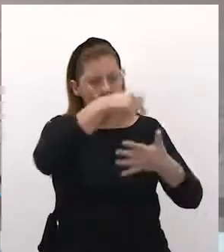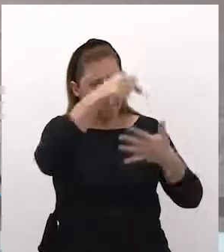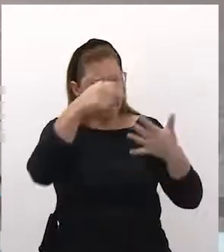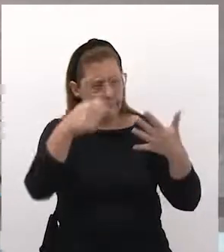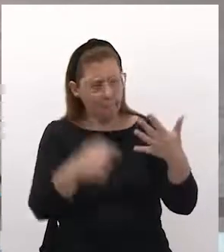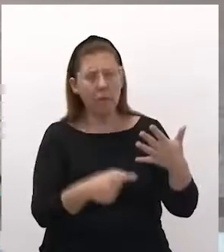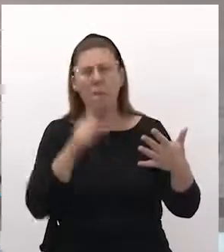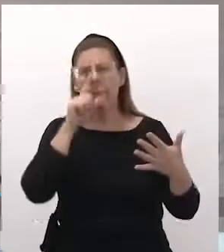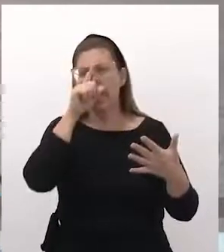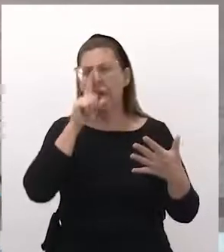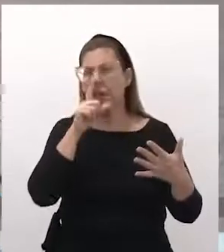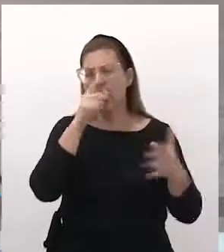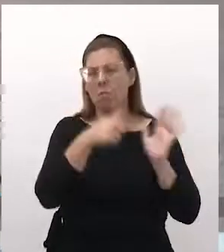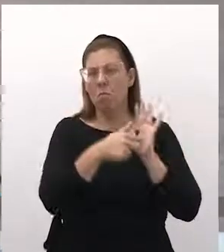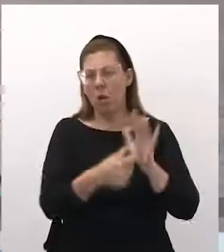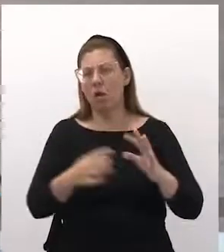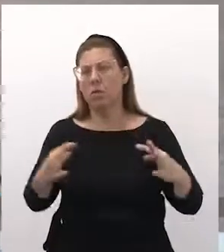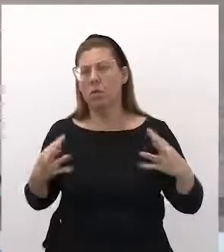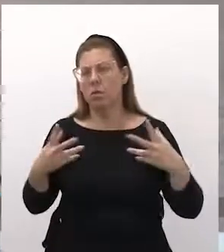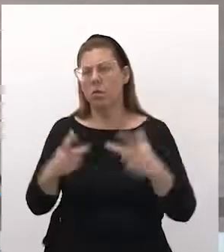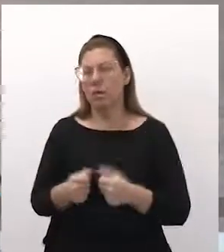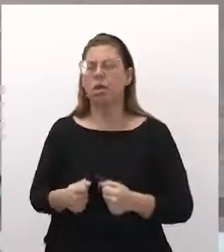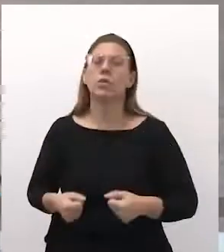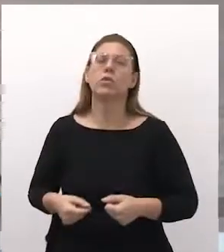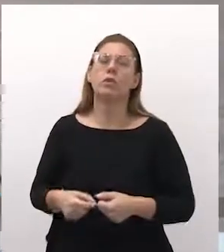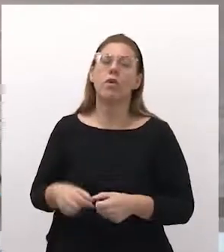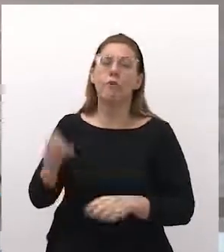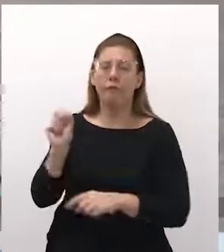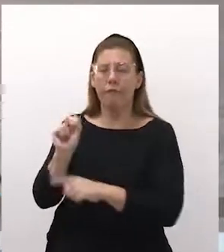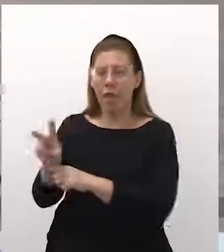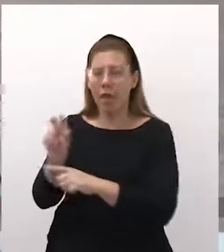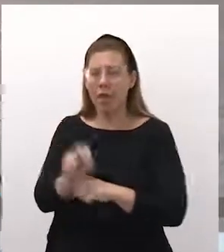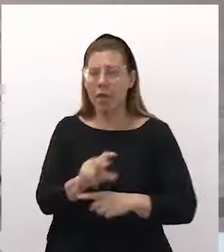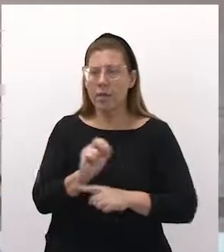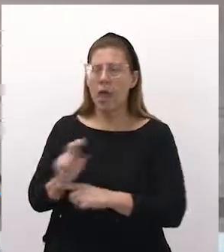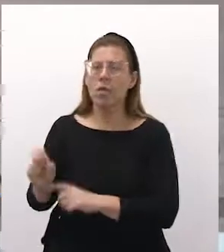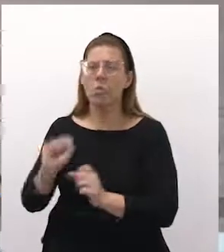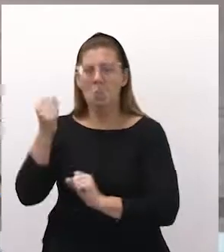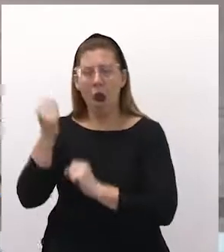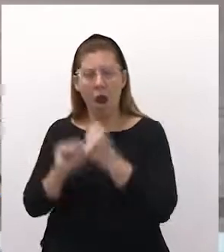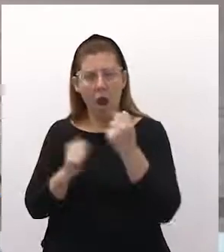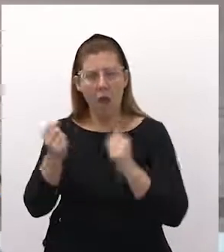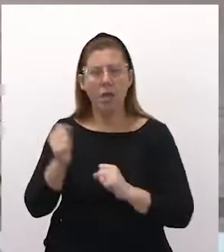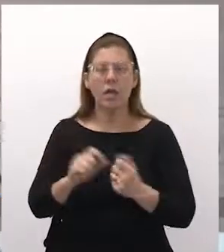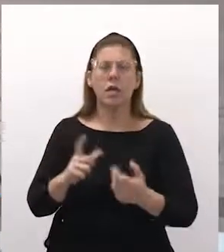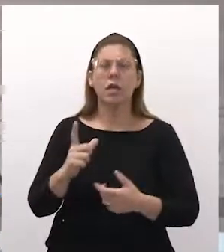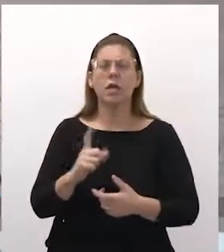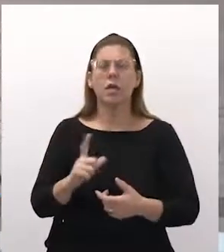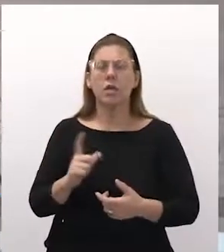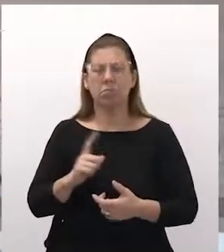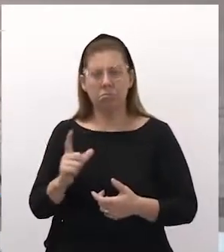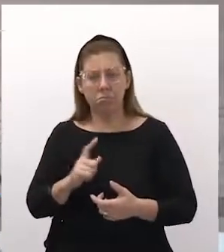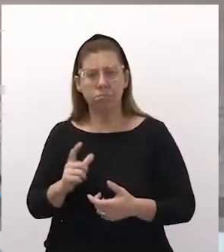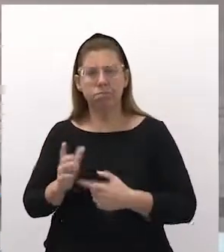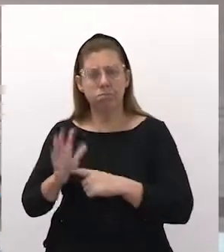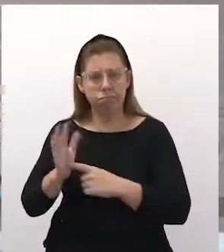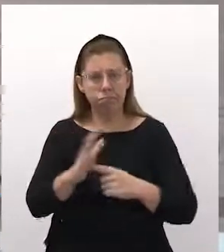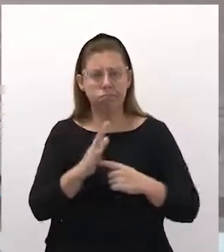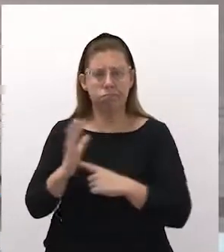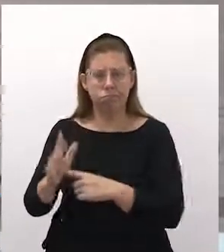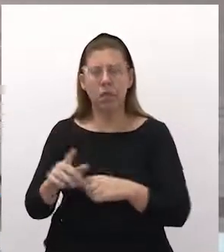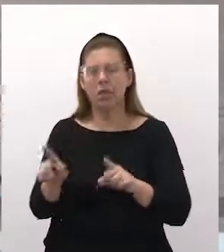pela exposição aos agrotóxicos, que são cada vez mais comuns, aos maquinários. Então, é um ambiente rural que